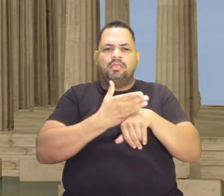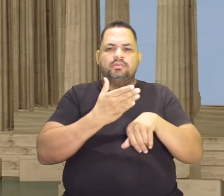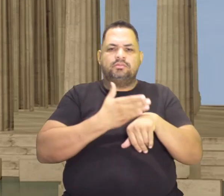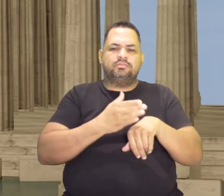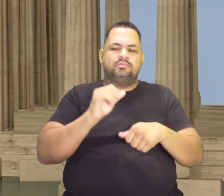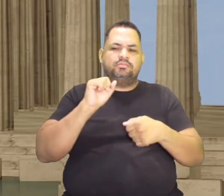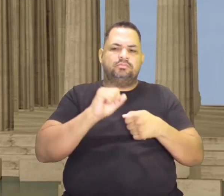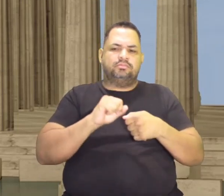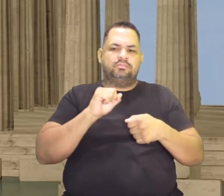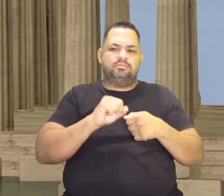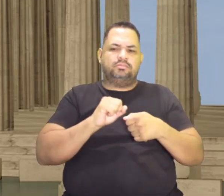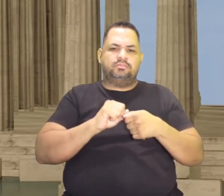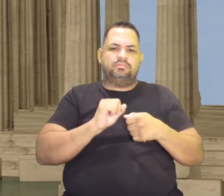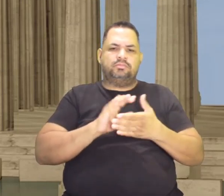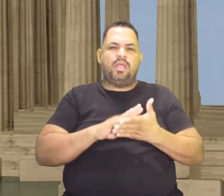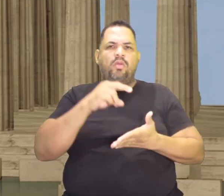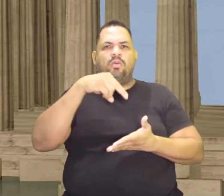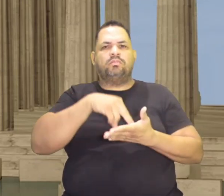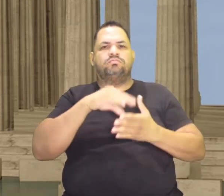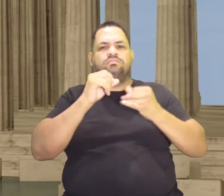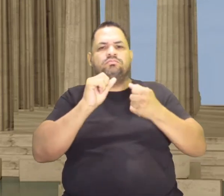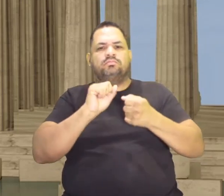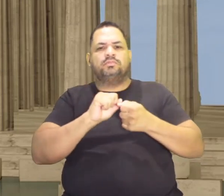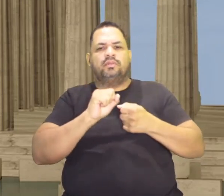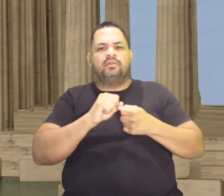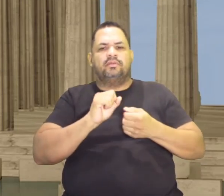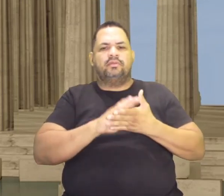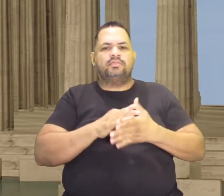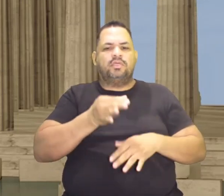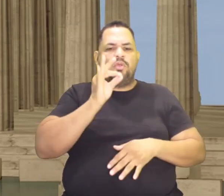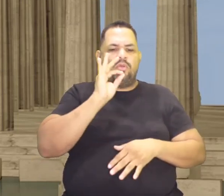dia. Ó, acordar cedo, ajudar a fazer o café.